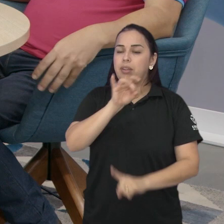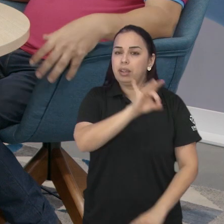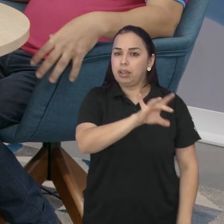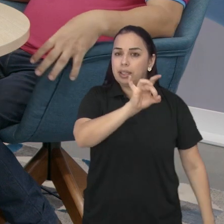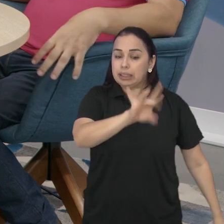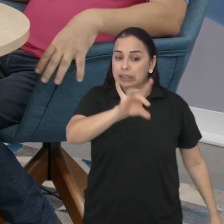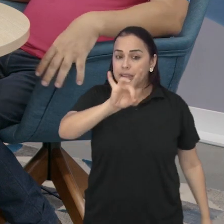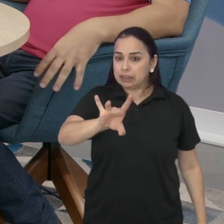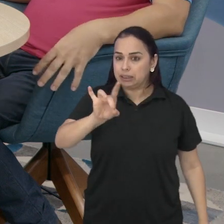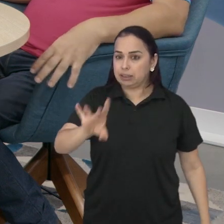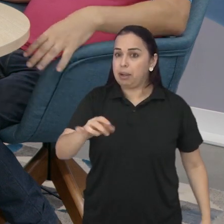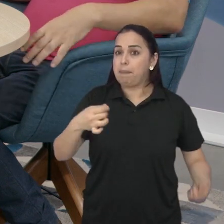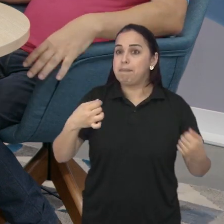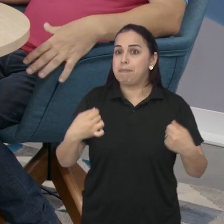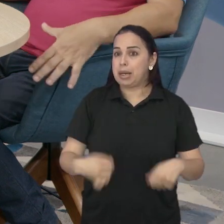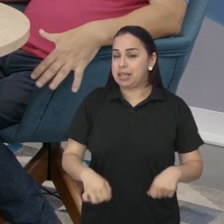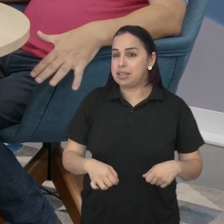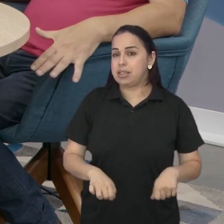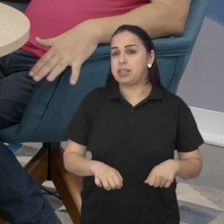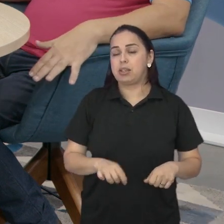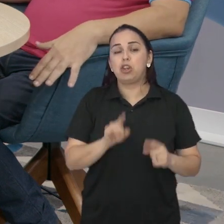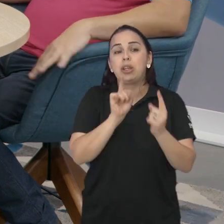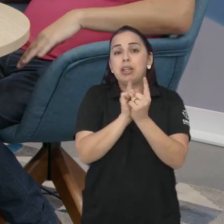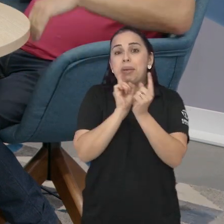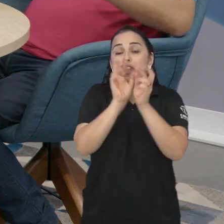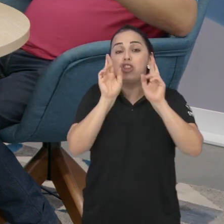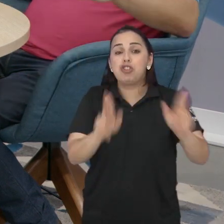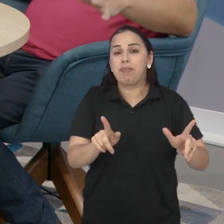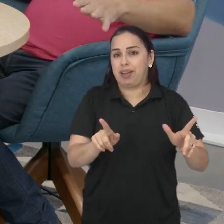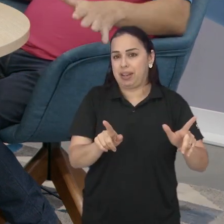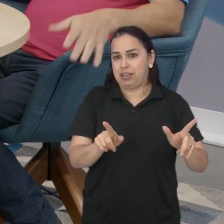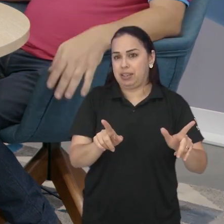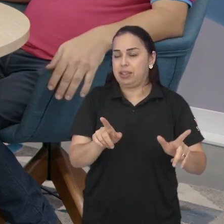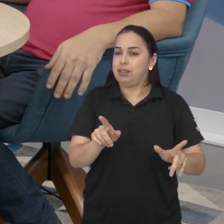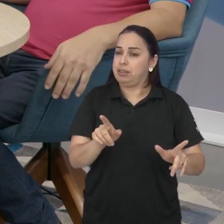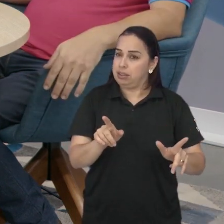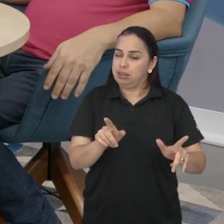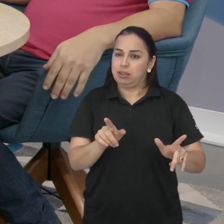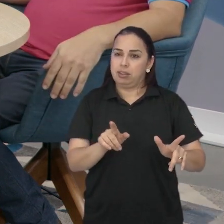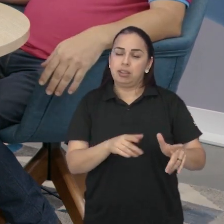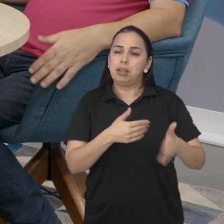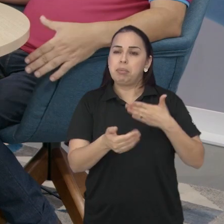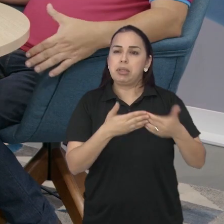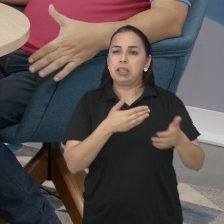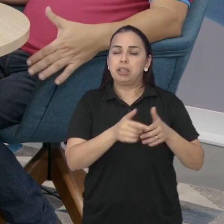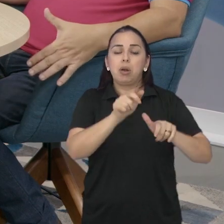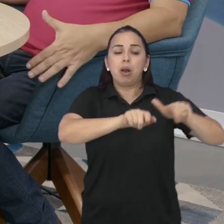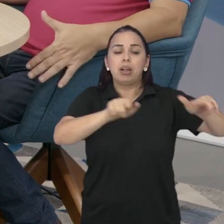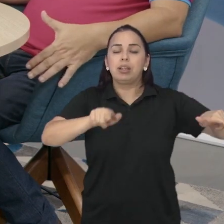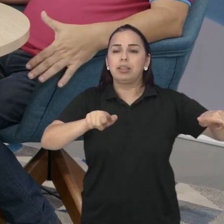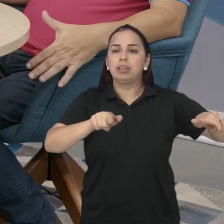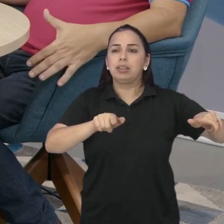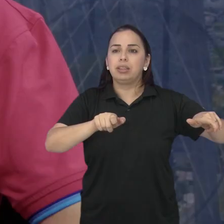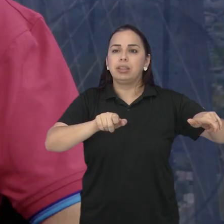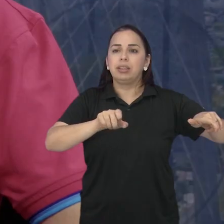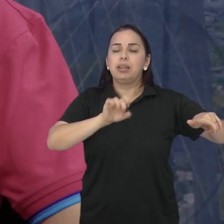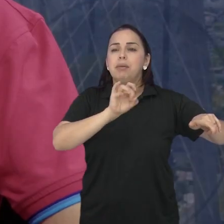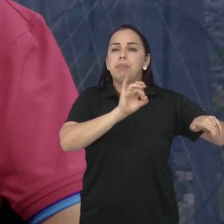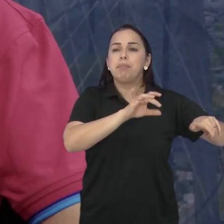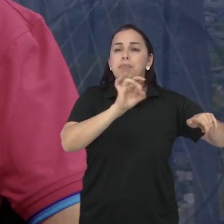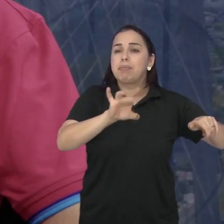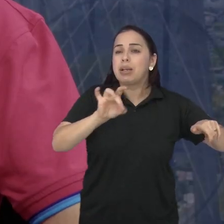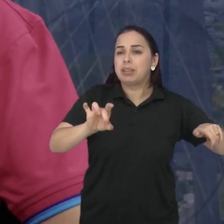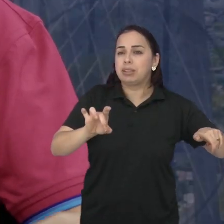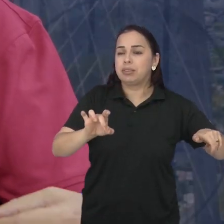Então, cada cidadão precisa ter um plano individual de atendimento, seja em qualquer situação que ele... Este plano individual tem que